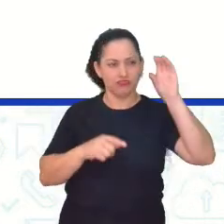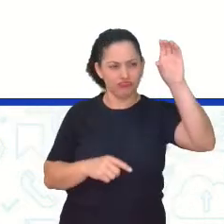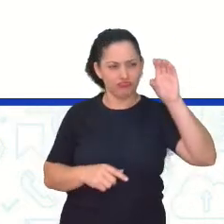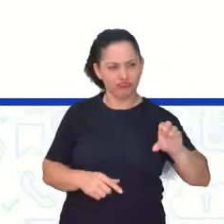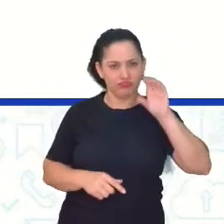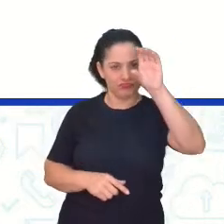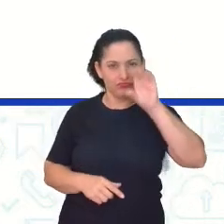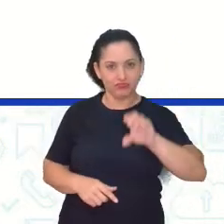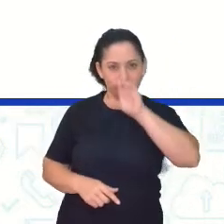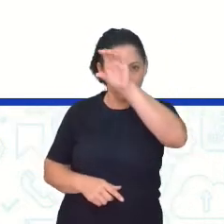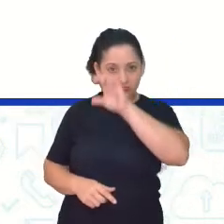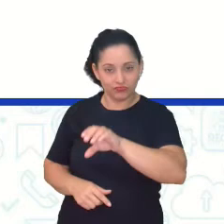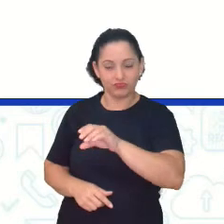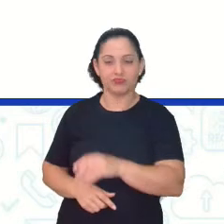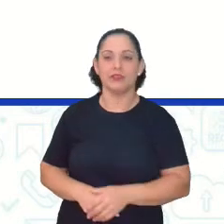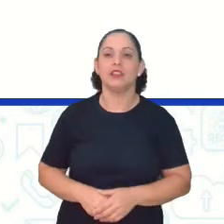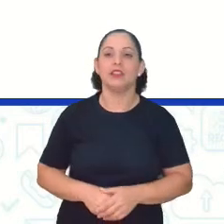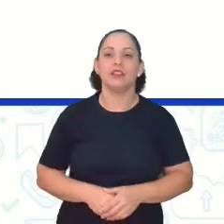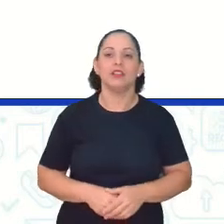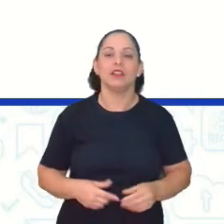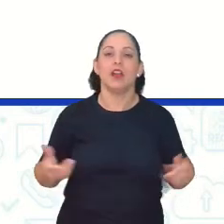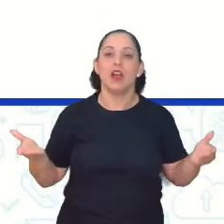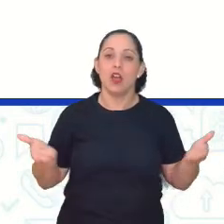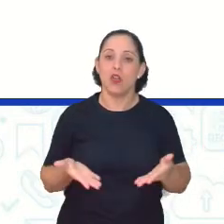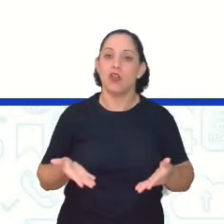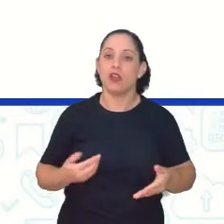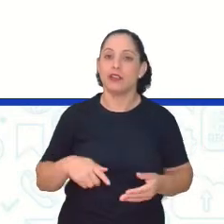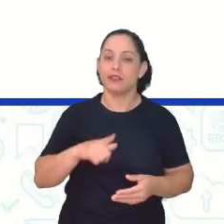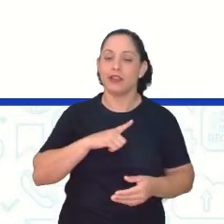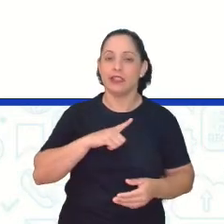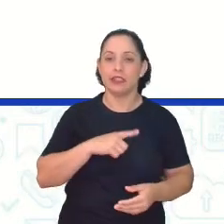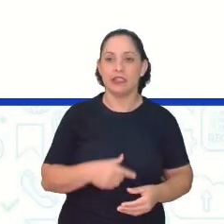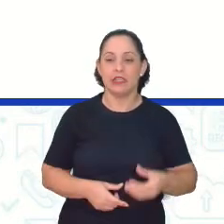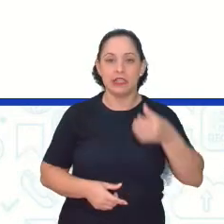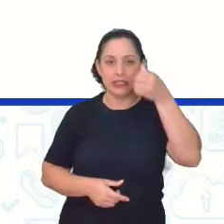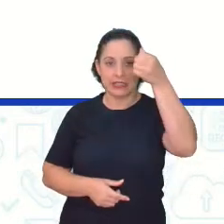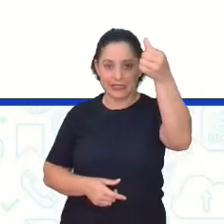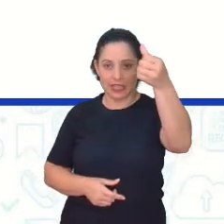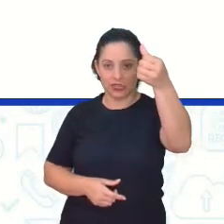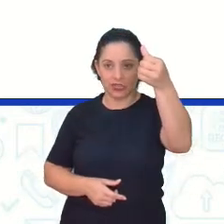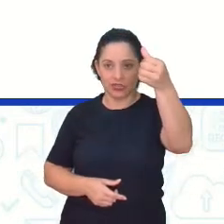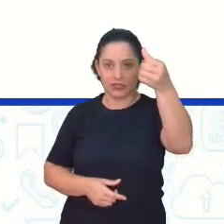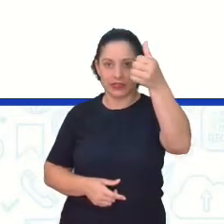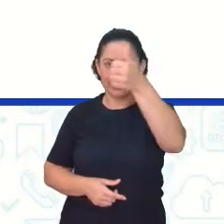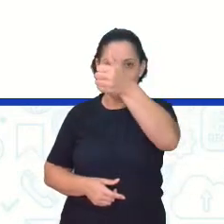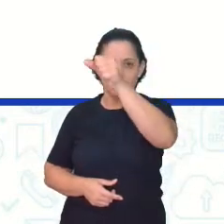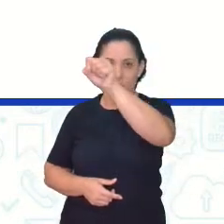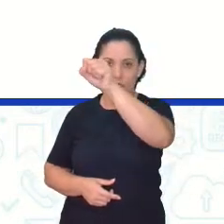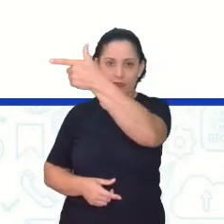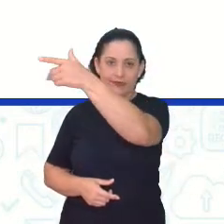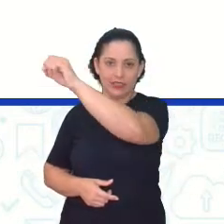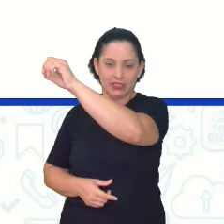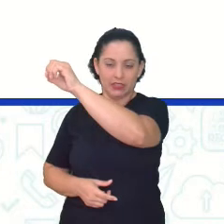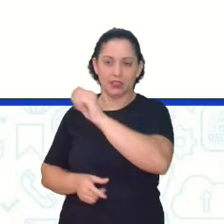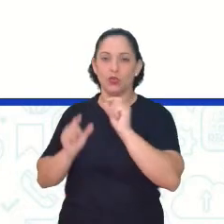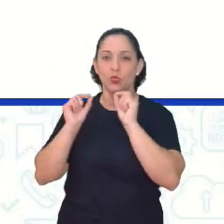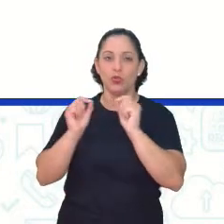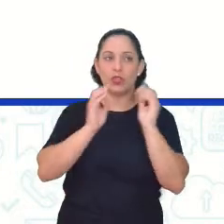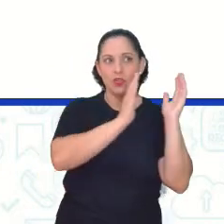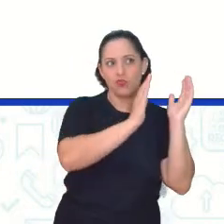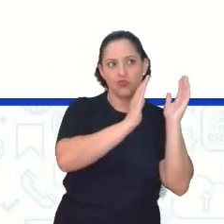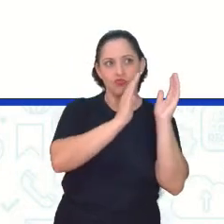agora. Pode notar que 6, 18 e 20 são números